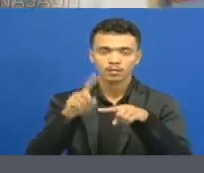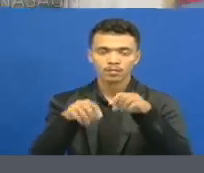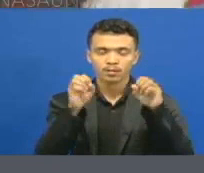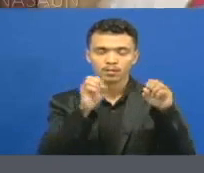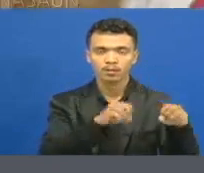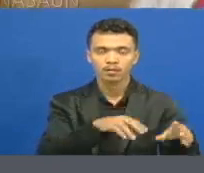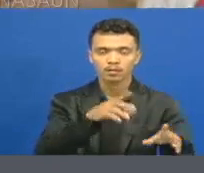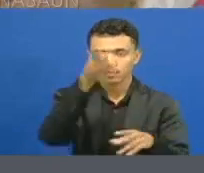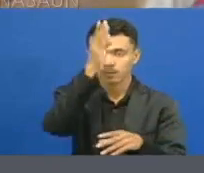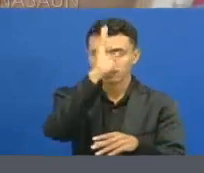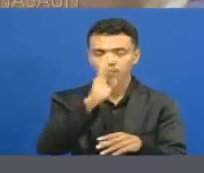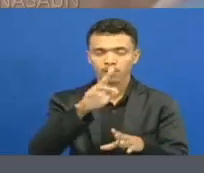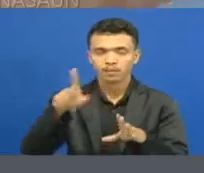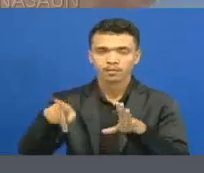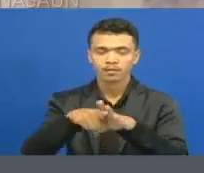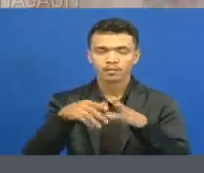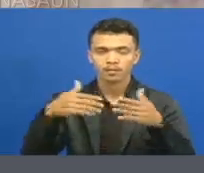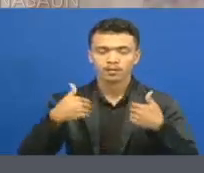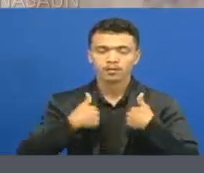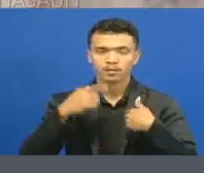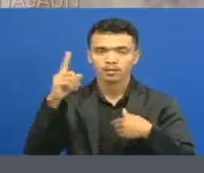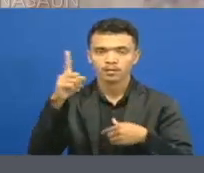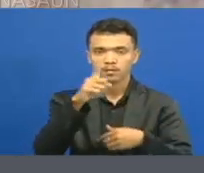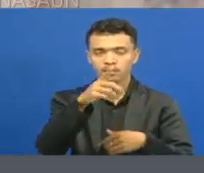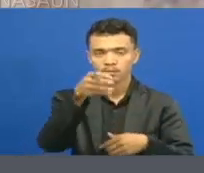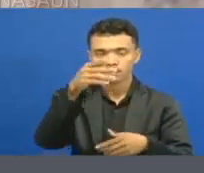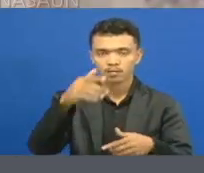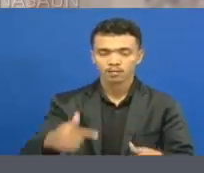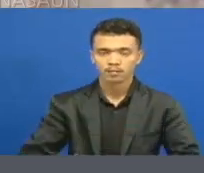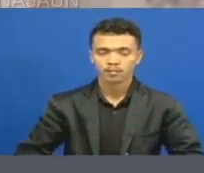ni presensa iya ida ida kni mores.